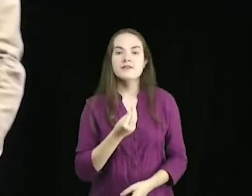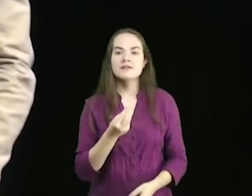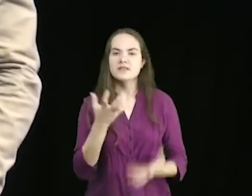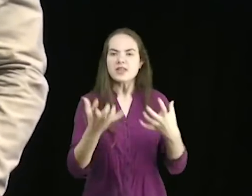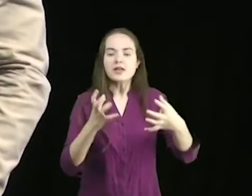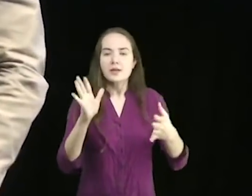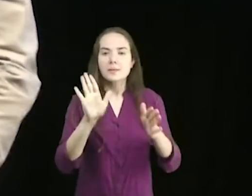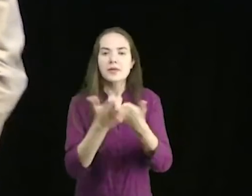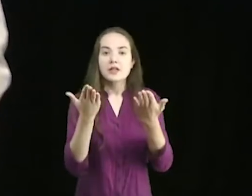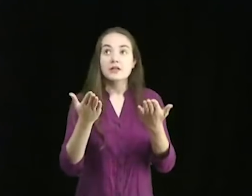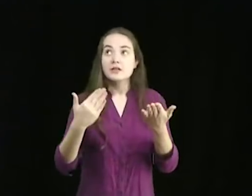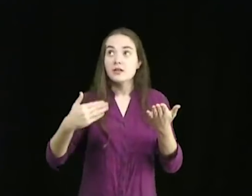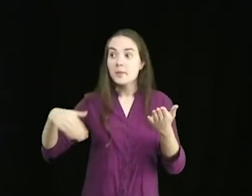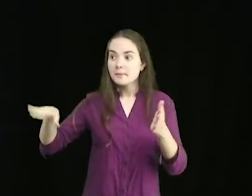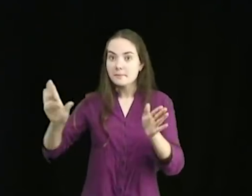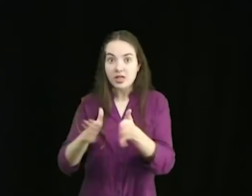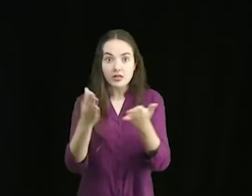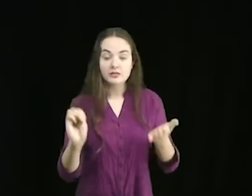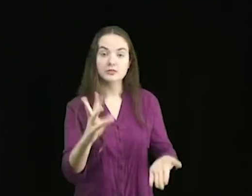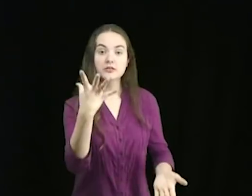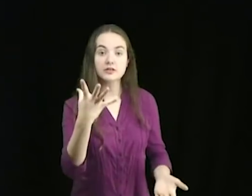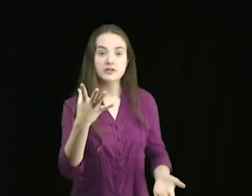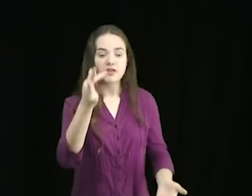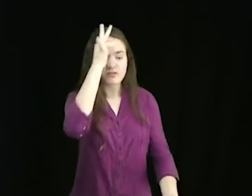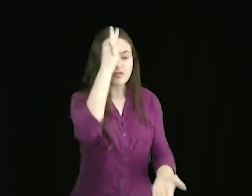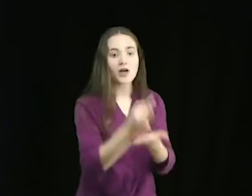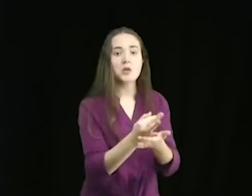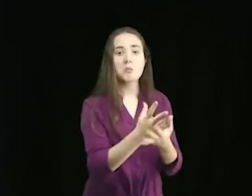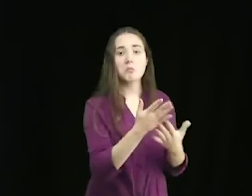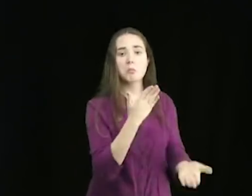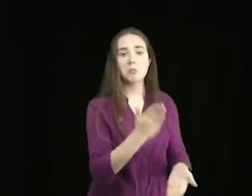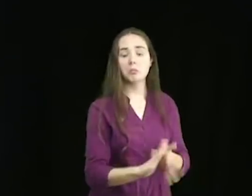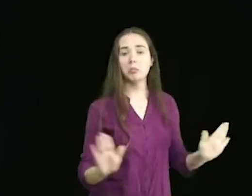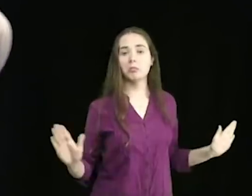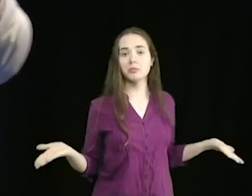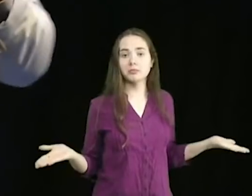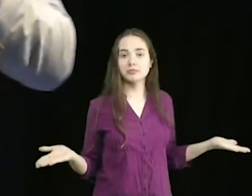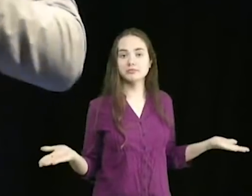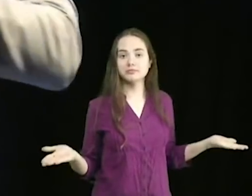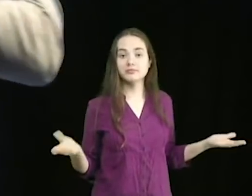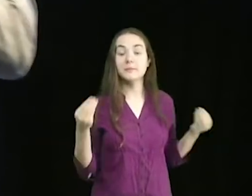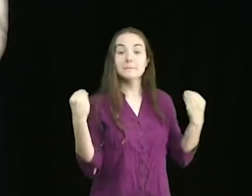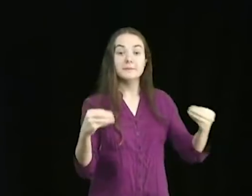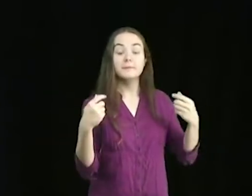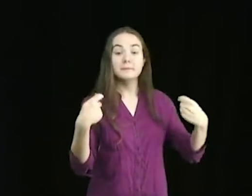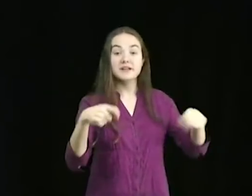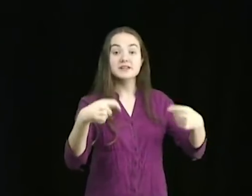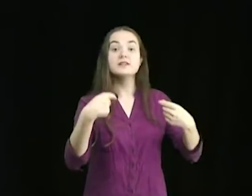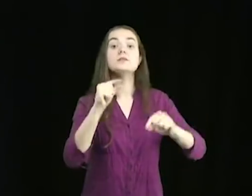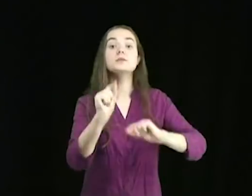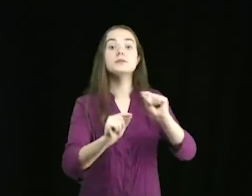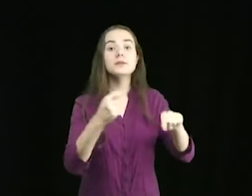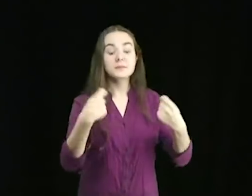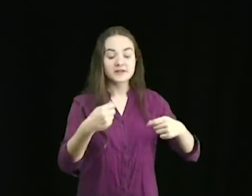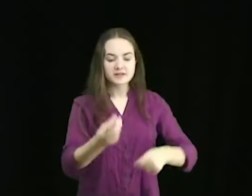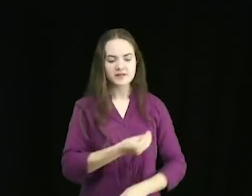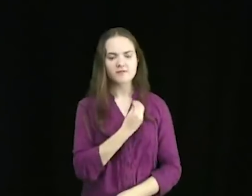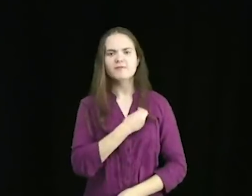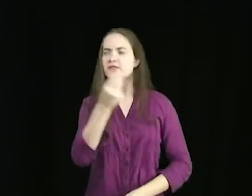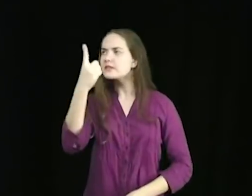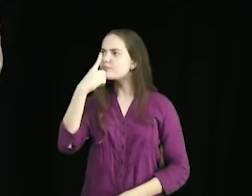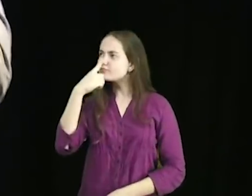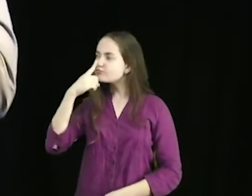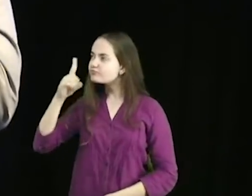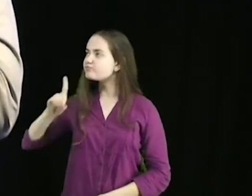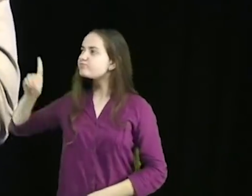vai embora quando o milagre chega. Então, se você não se envolve com Deus, se você não tem uma vida de verdade com Deus, se você não